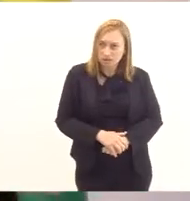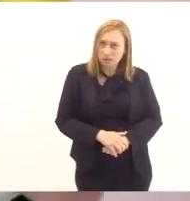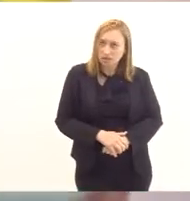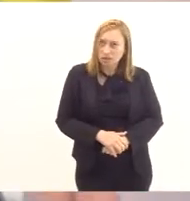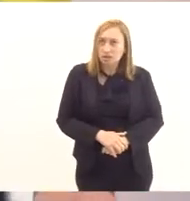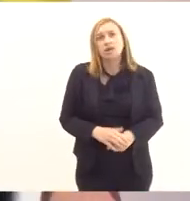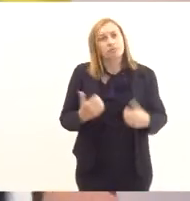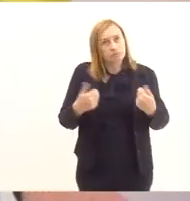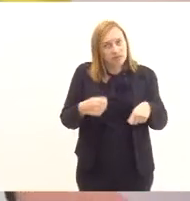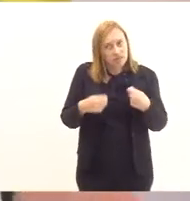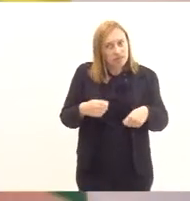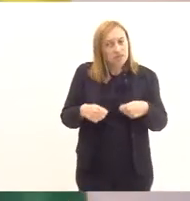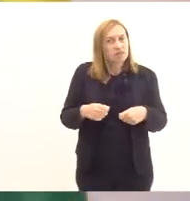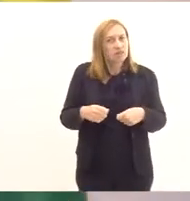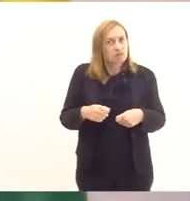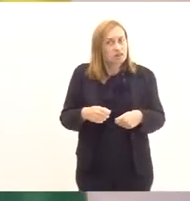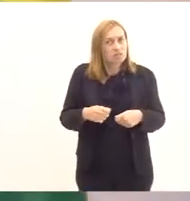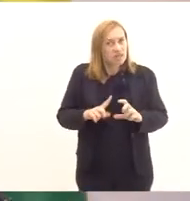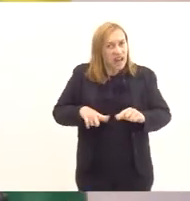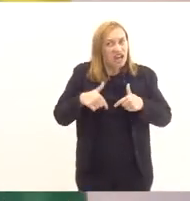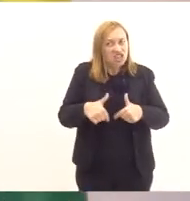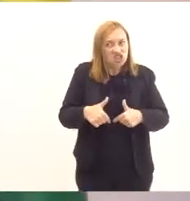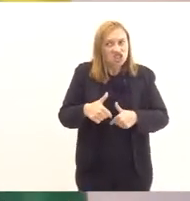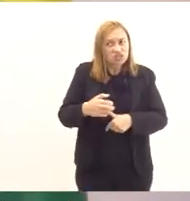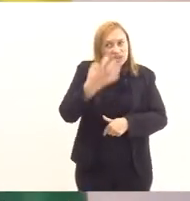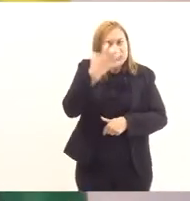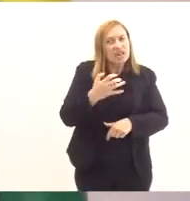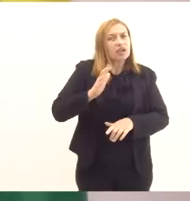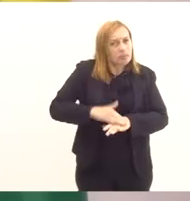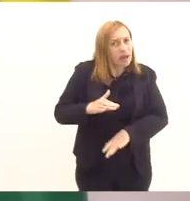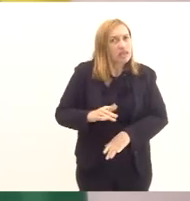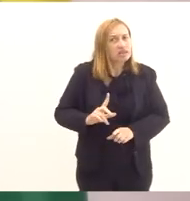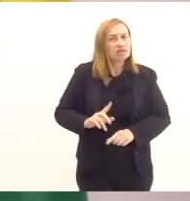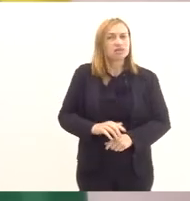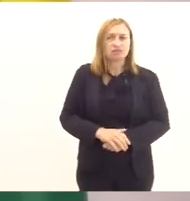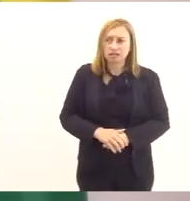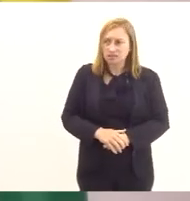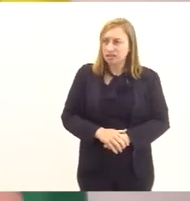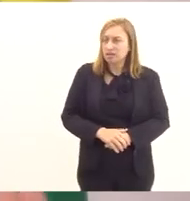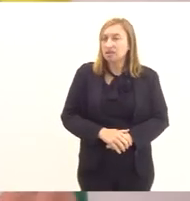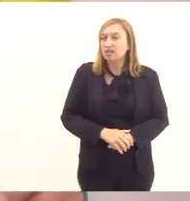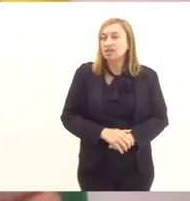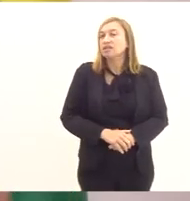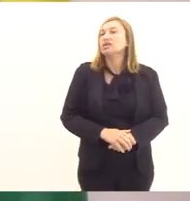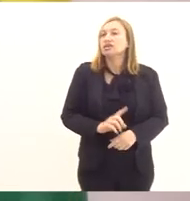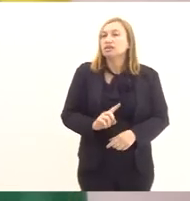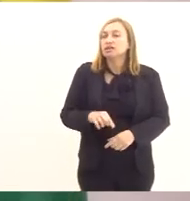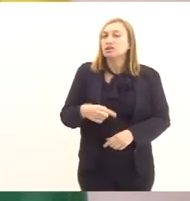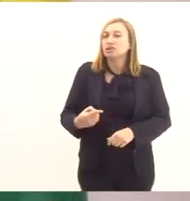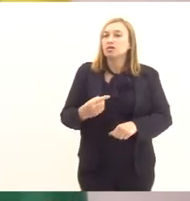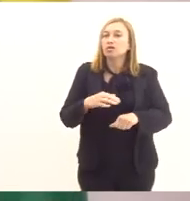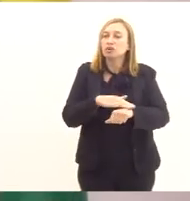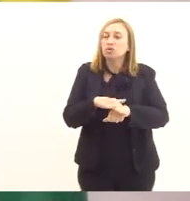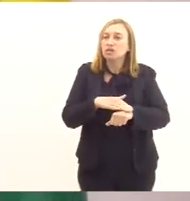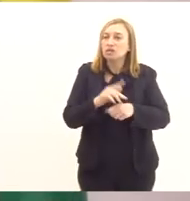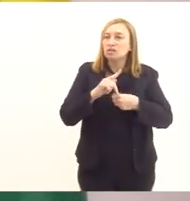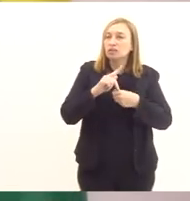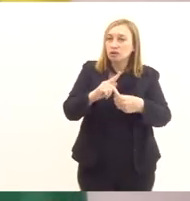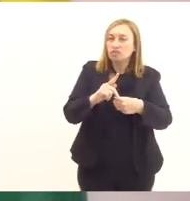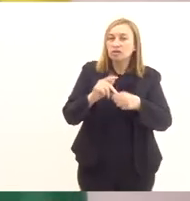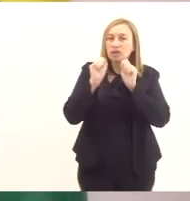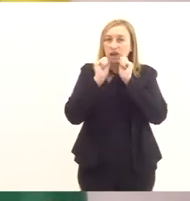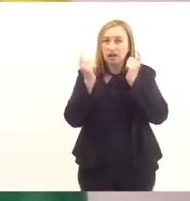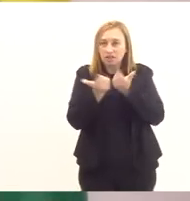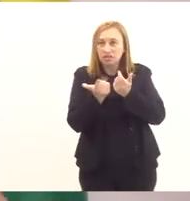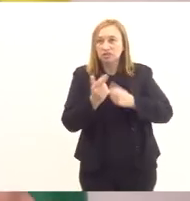e a gente precisa começar a endurecer as ações na sequência conversei com o procurador da Assembleia